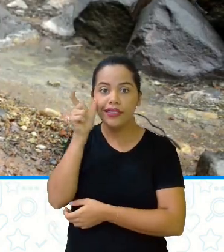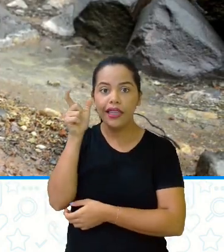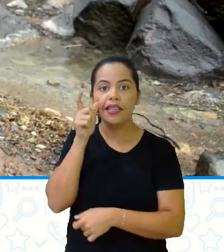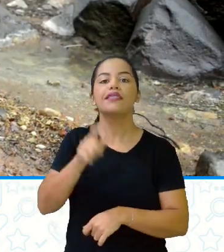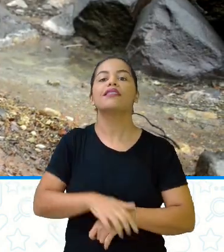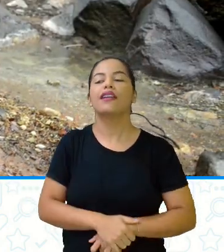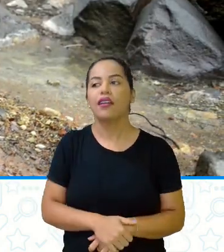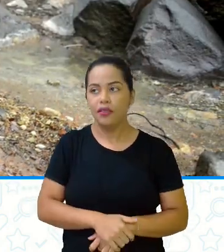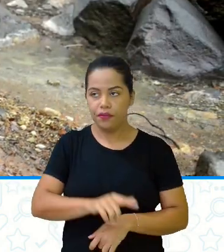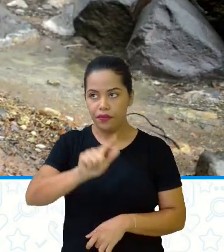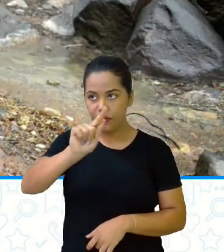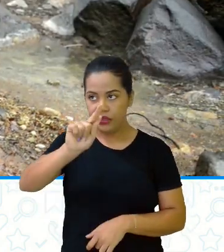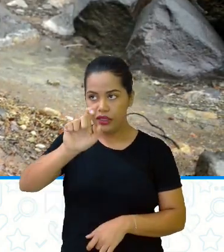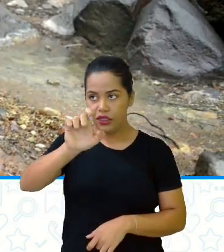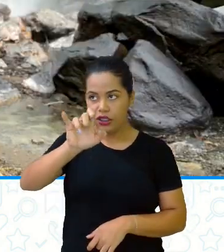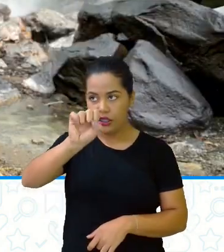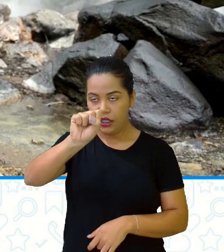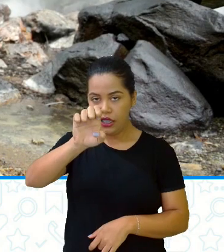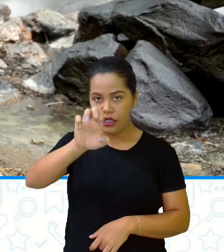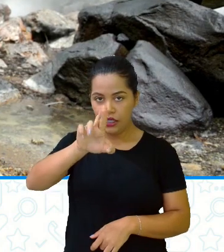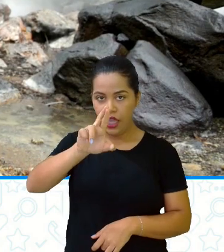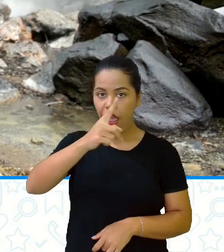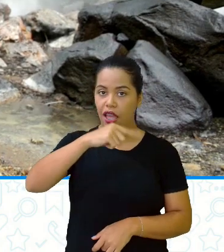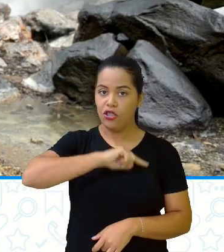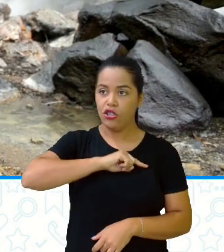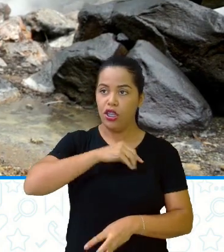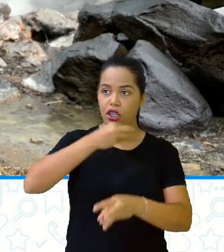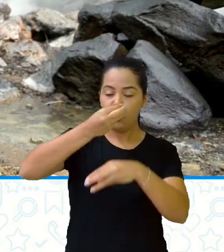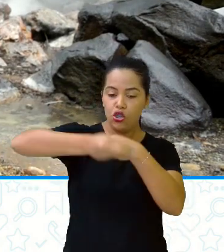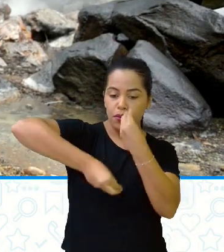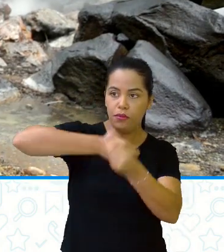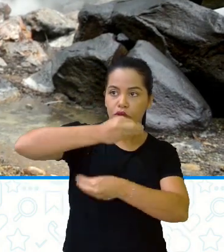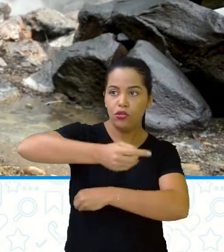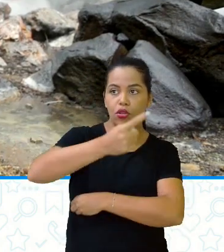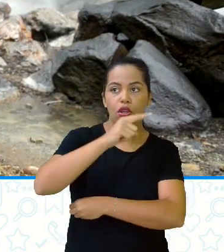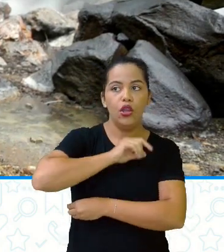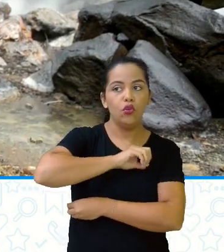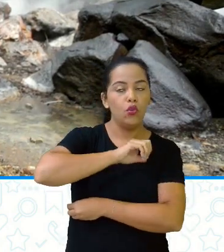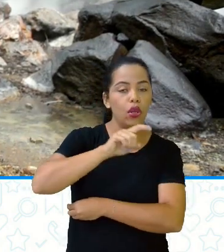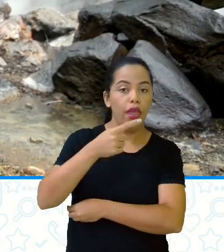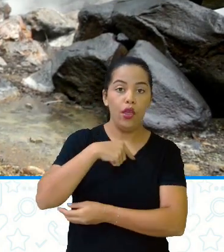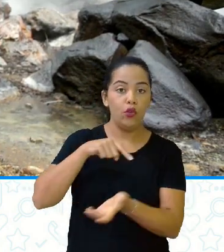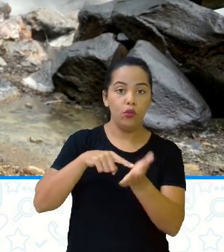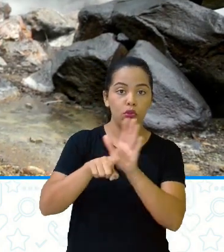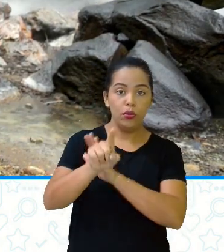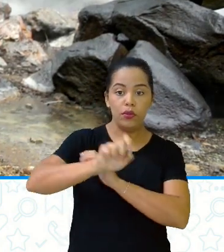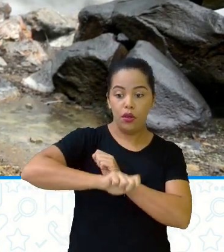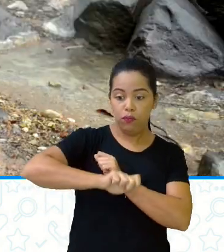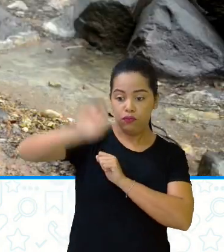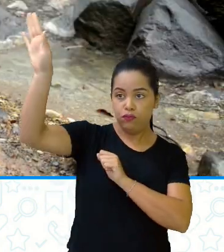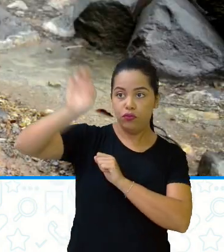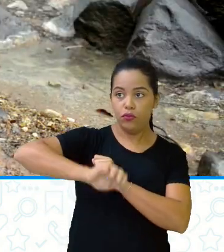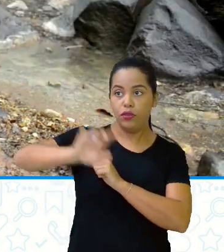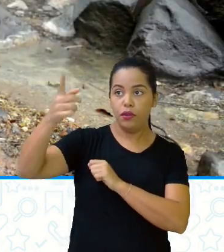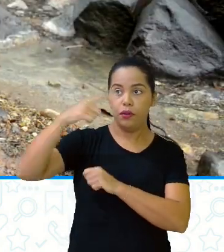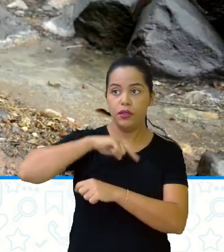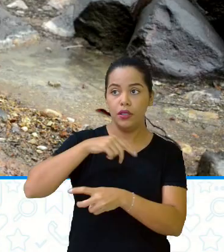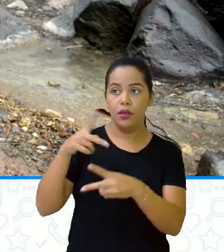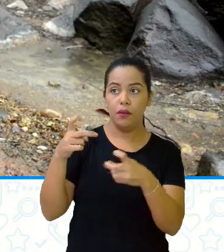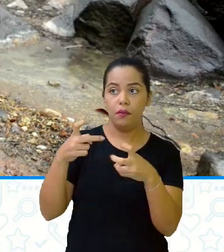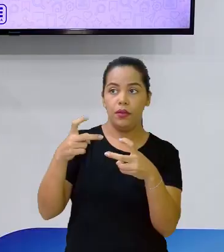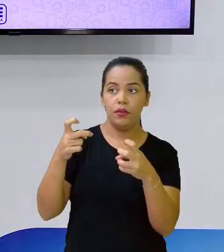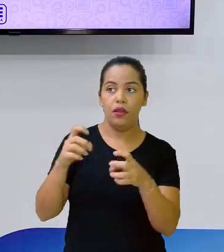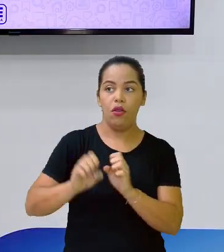o geyser é uma mistura da água, porque eu não coloquei aqui o jato saindo para a gente poder observar melhor. Mas ele é característico,